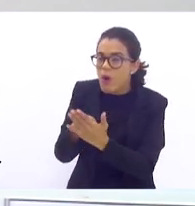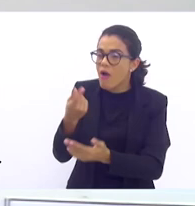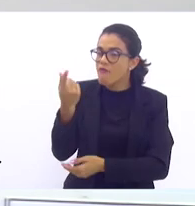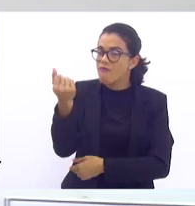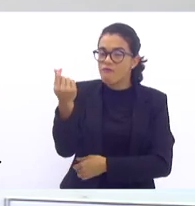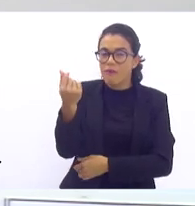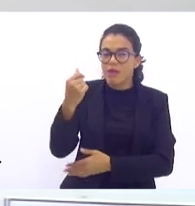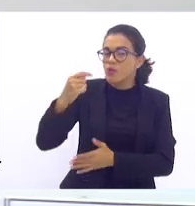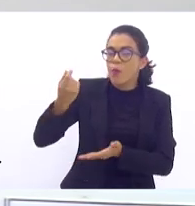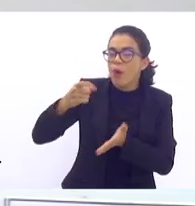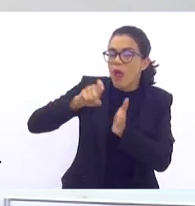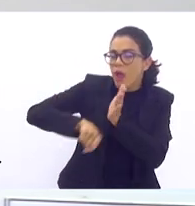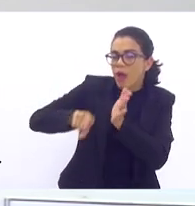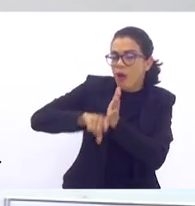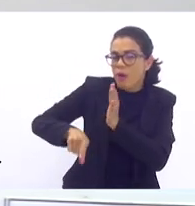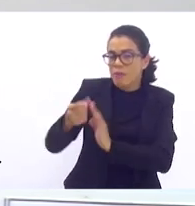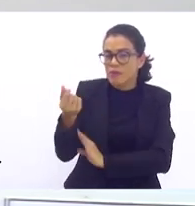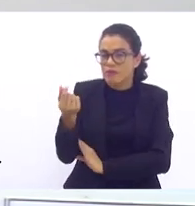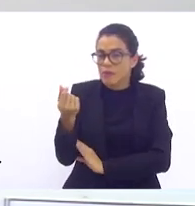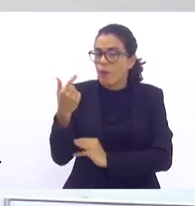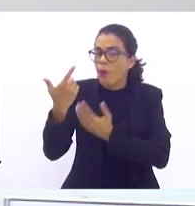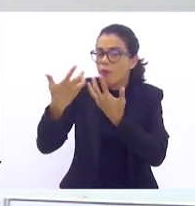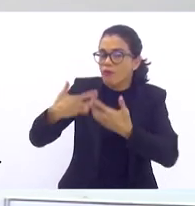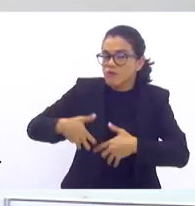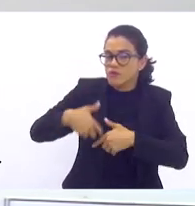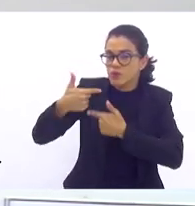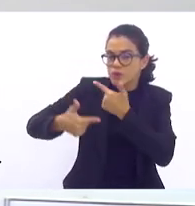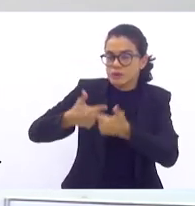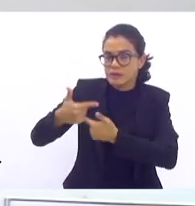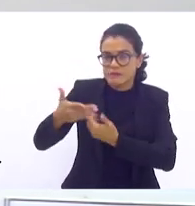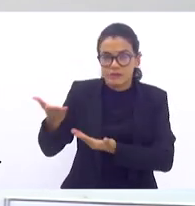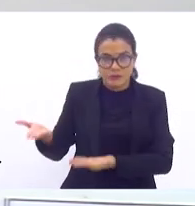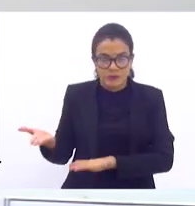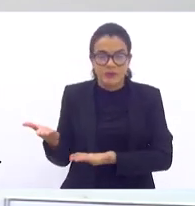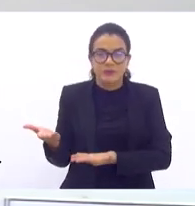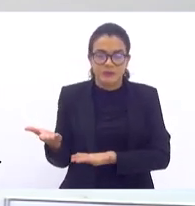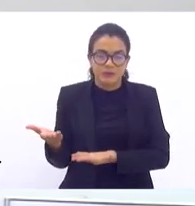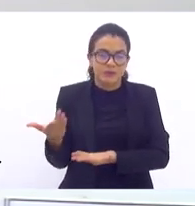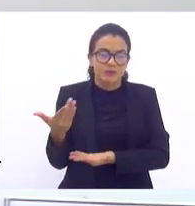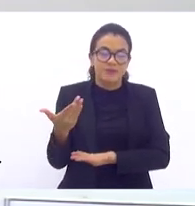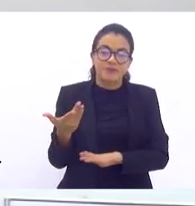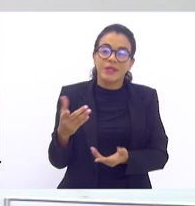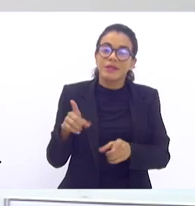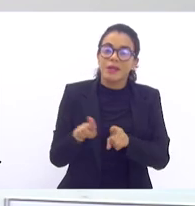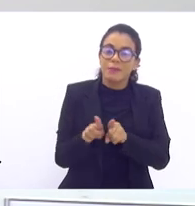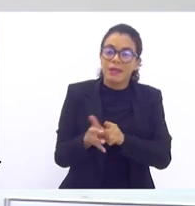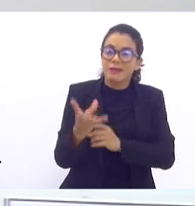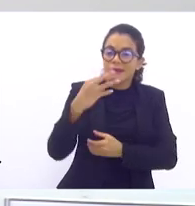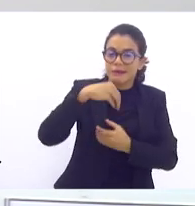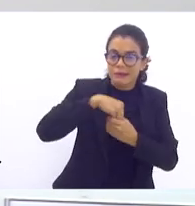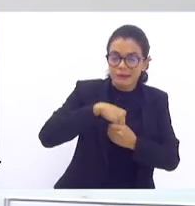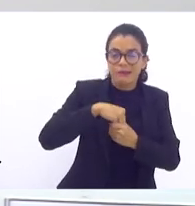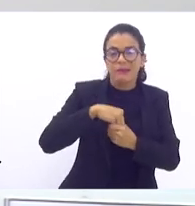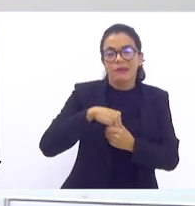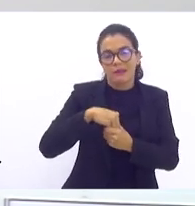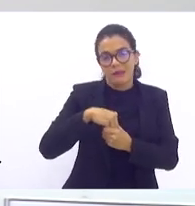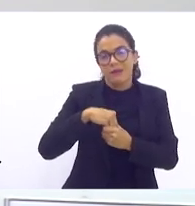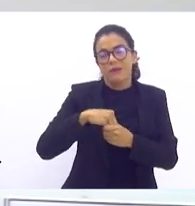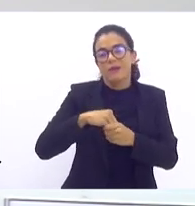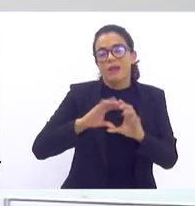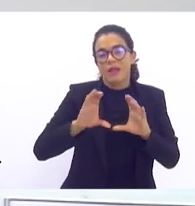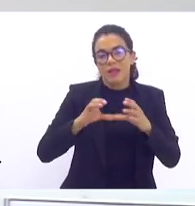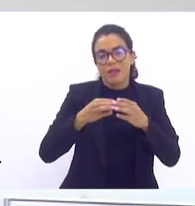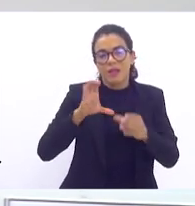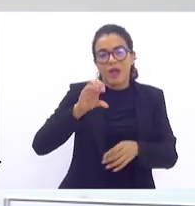a obrigação de prestação de serviço então tem uma ideia também já dentro do próprio da prova